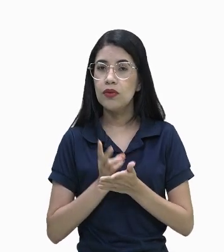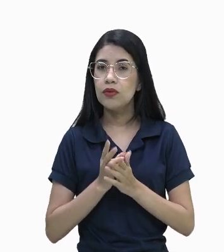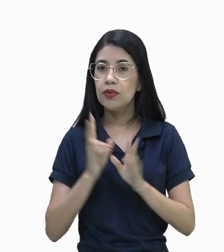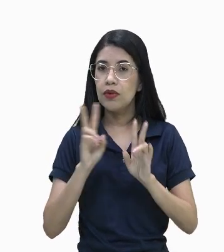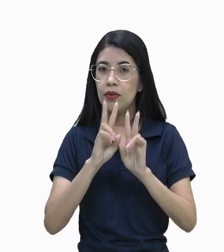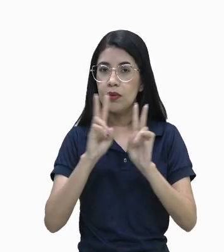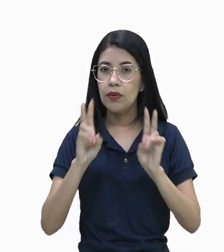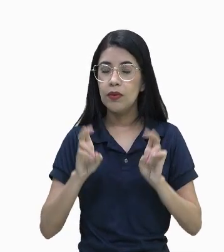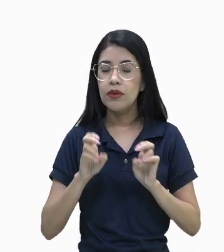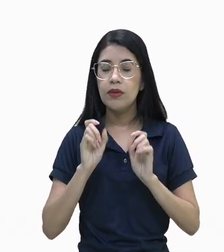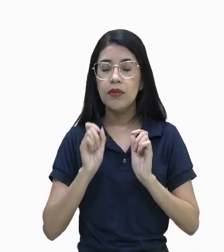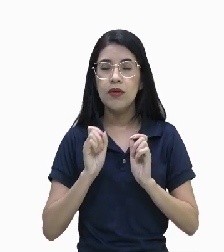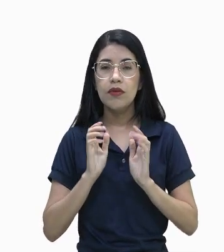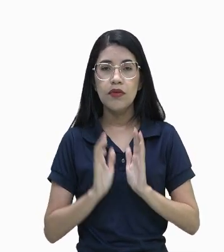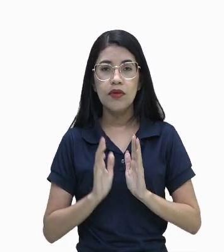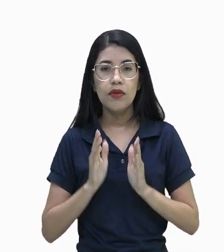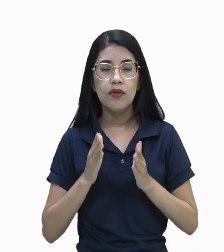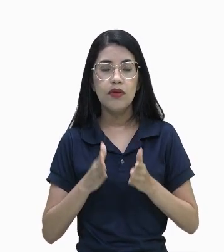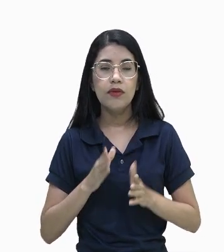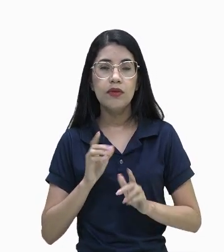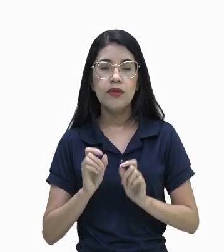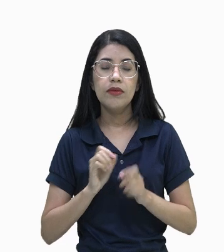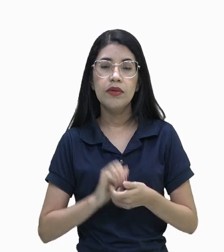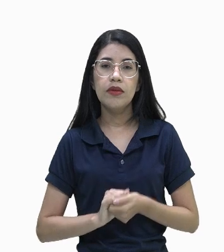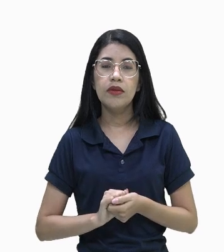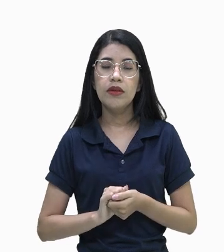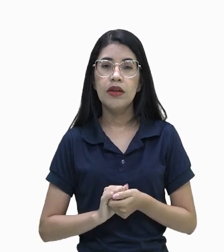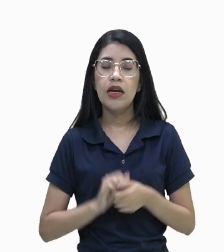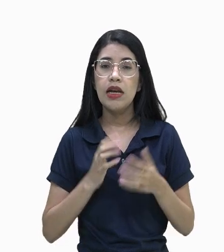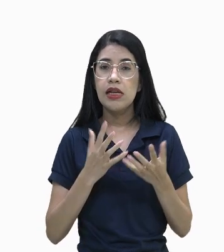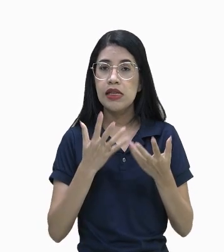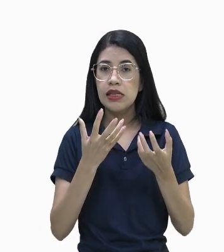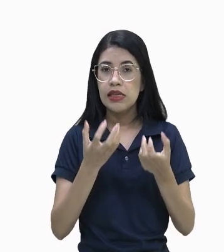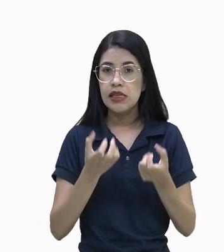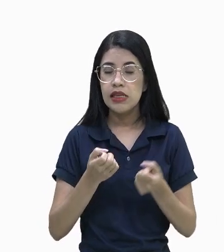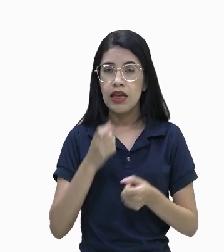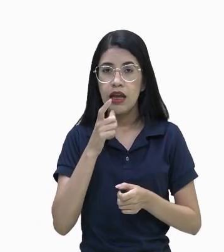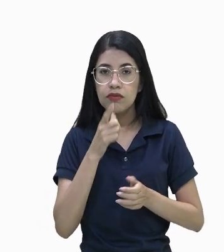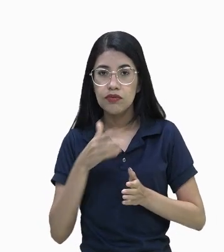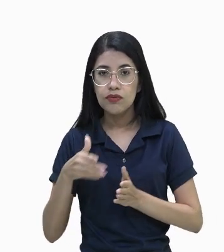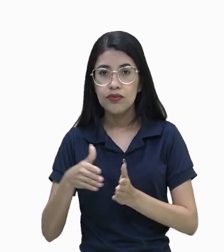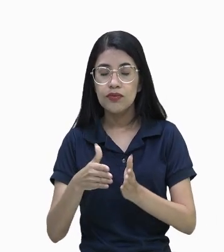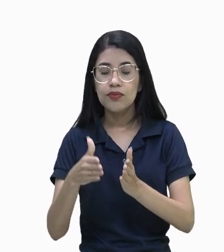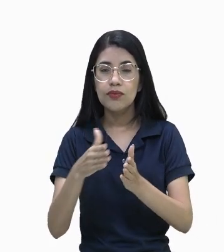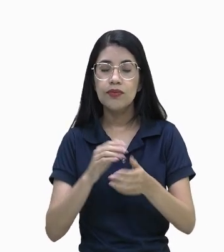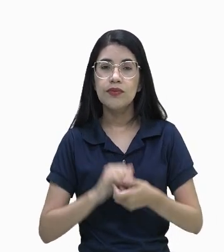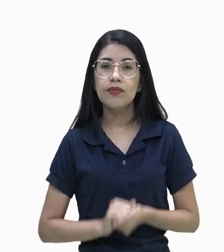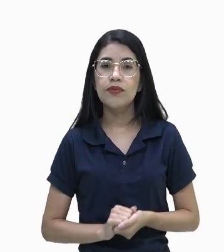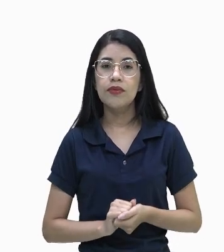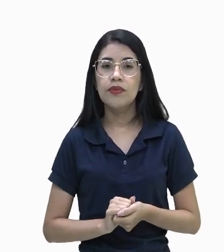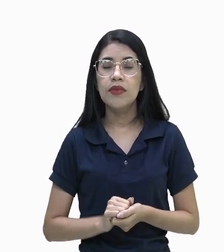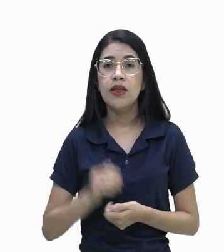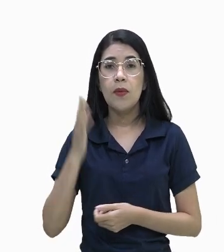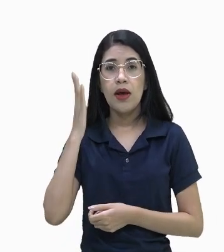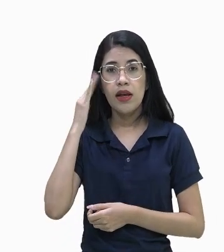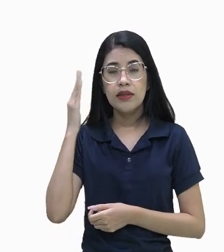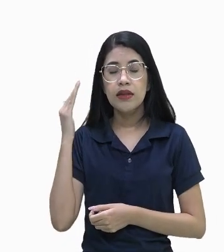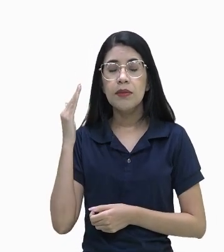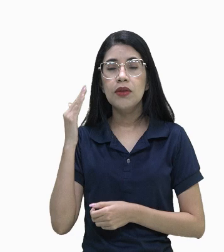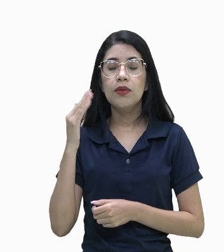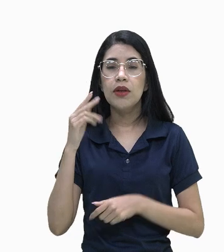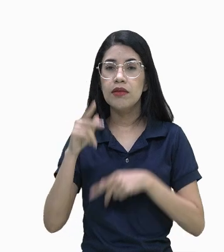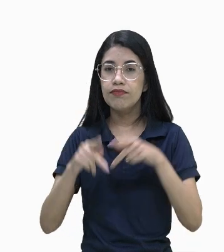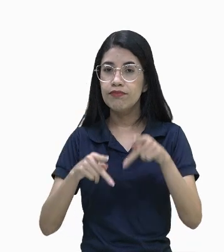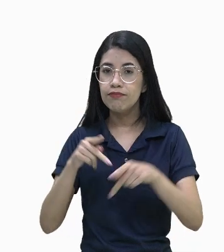questão é sobre aí a seca recorde dos rios, tá bom? A sabedoria popular